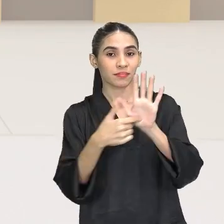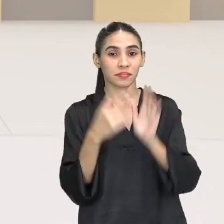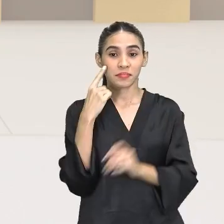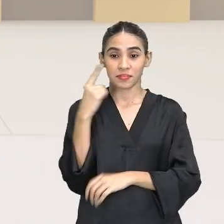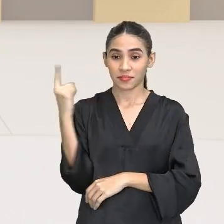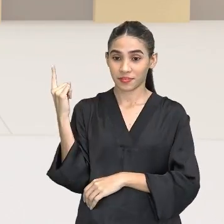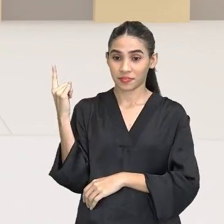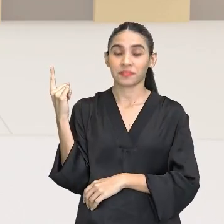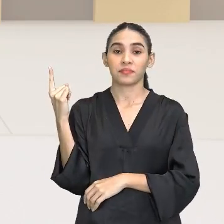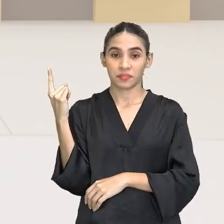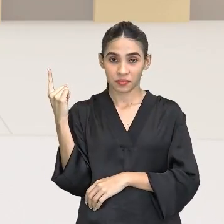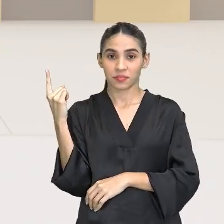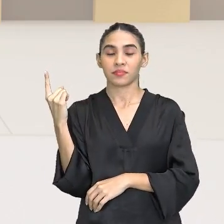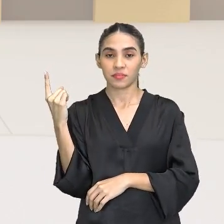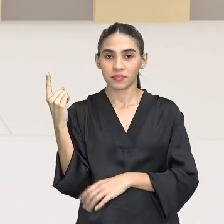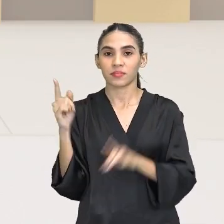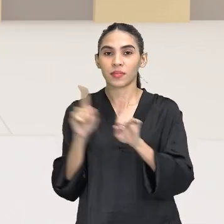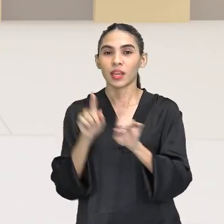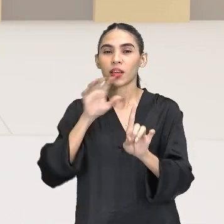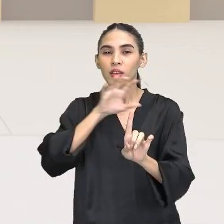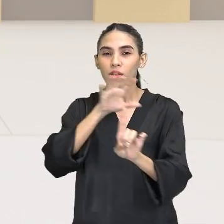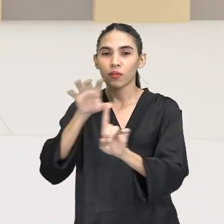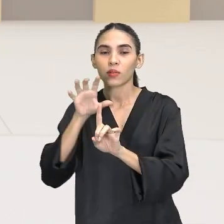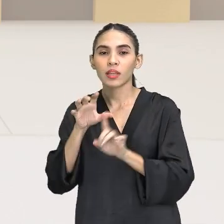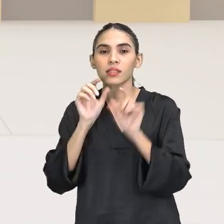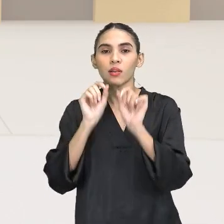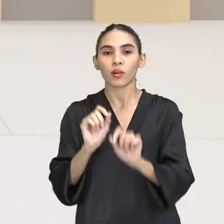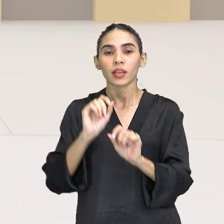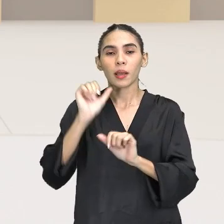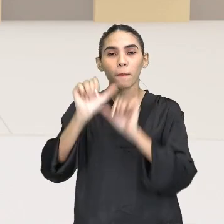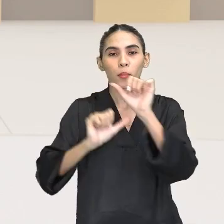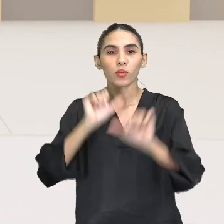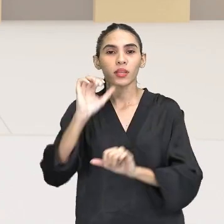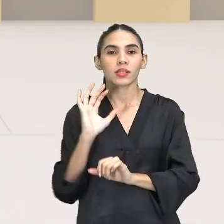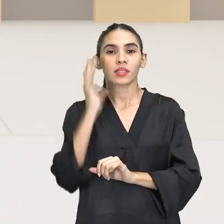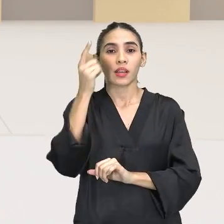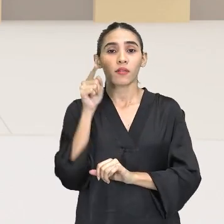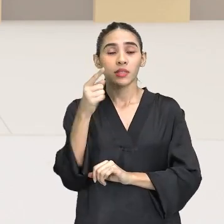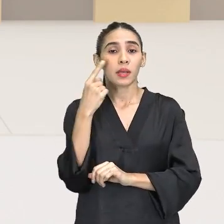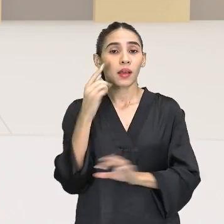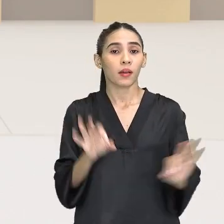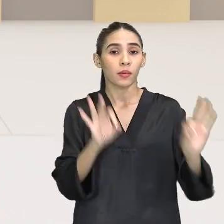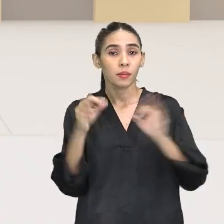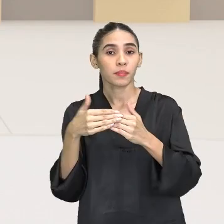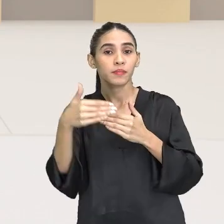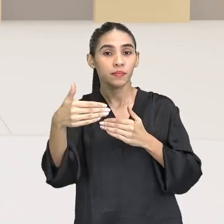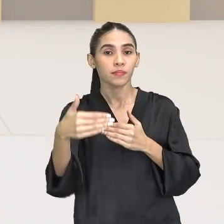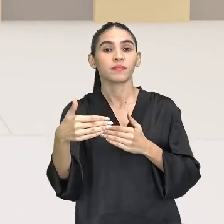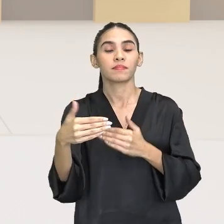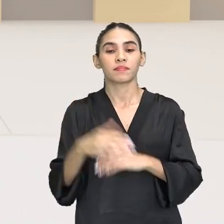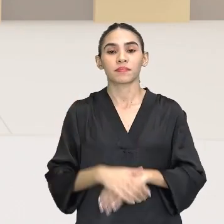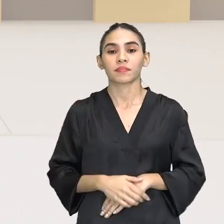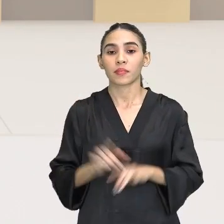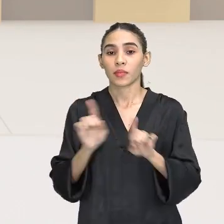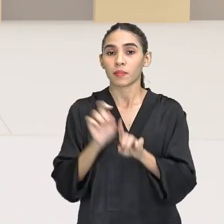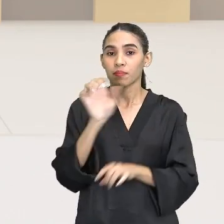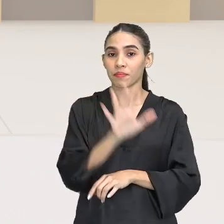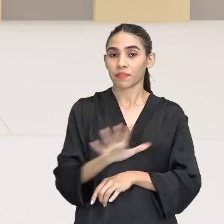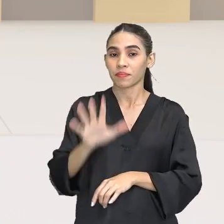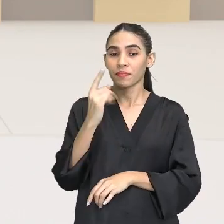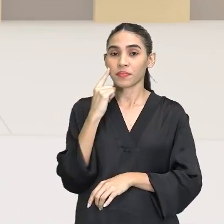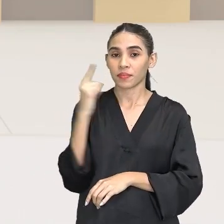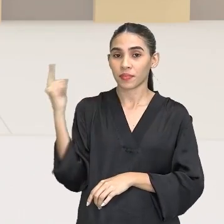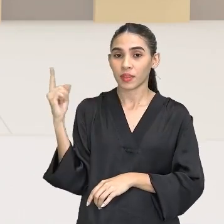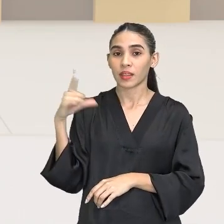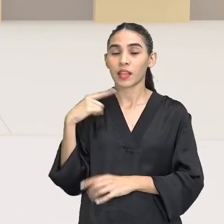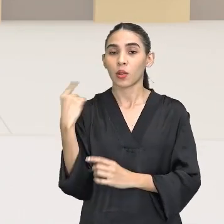bem comuns, são consequências aí das mudanças climáticas, como vocês podem observar. Aí ao nosso lado a gente consegue visualizar ali a formação